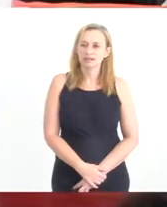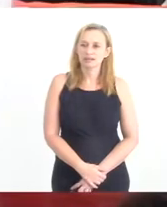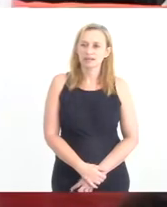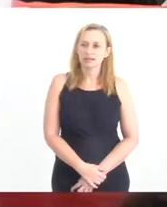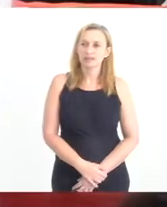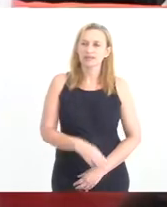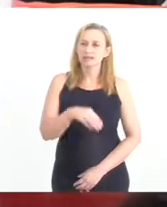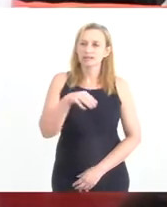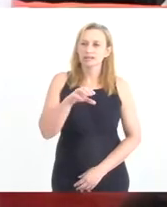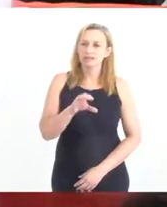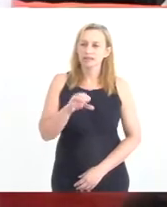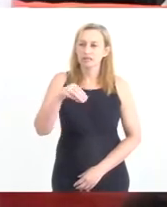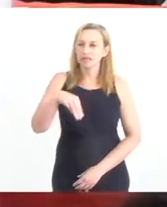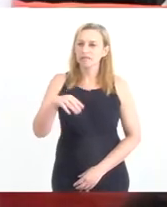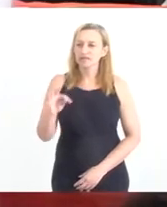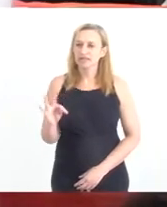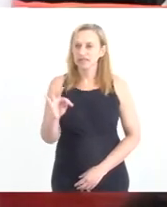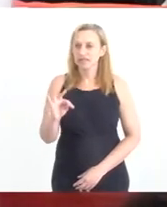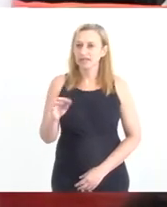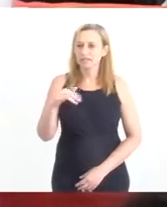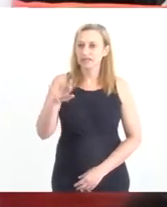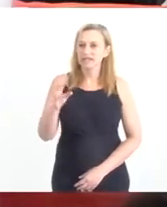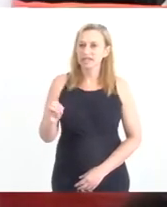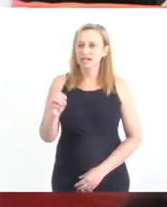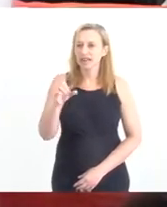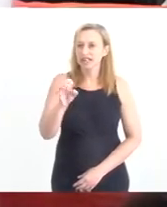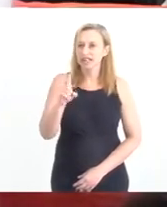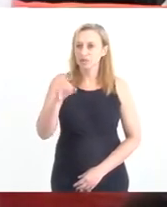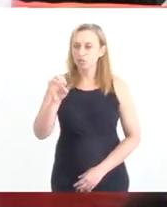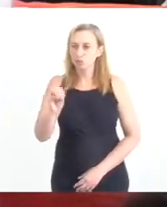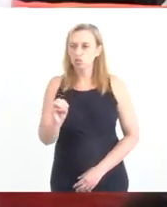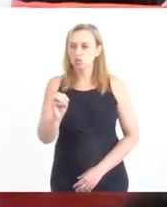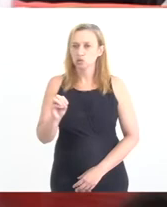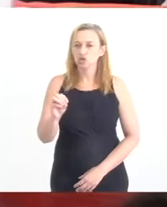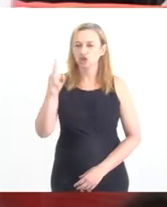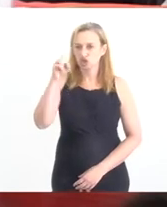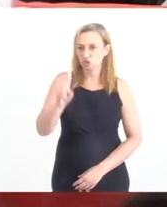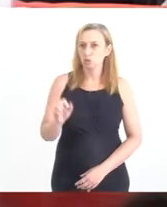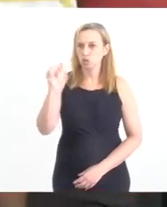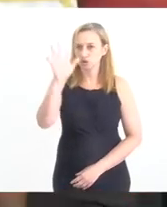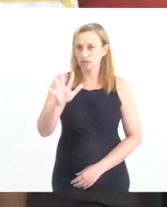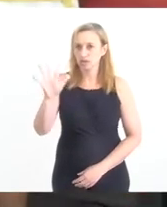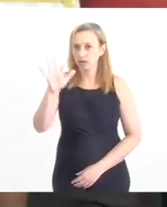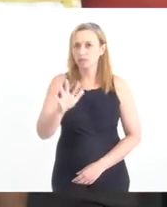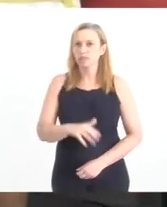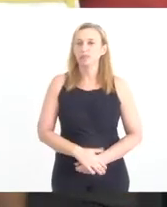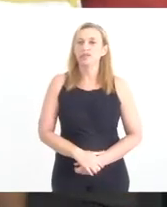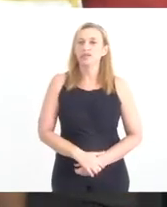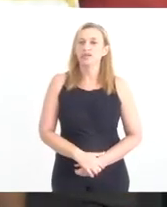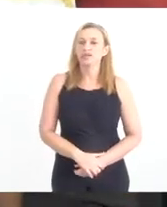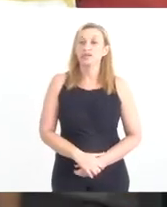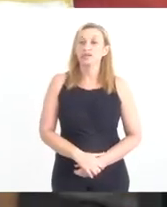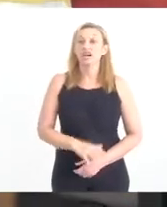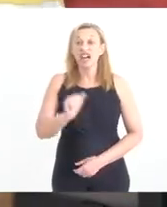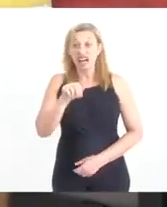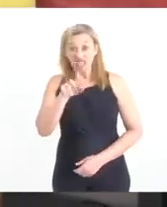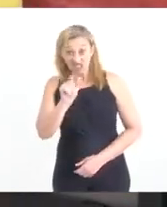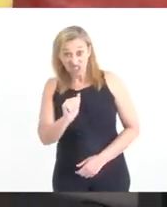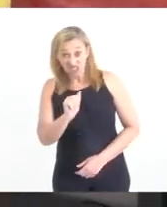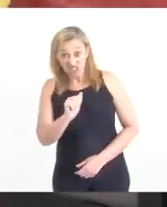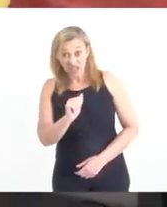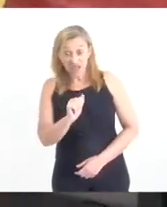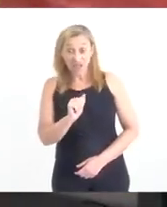CNB na pessoa de uma séria de mundo diretor nacional Oi Ângela